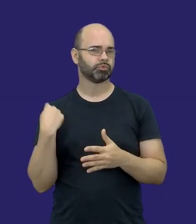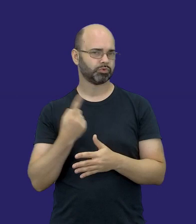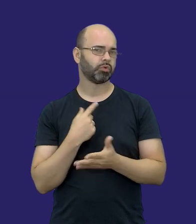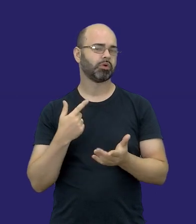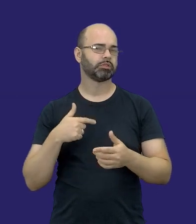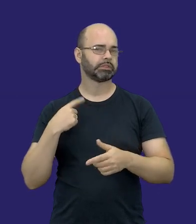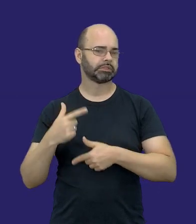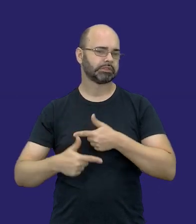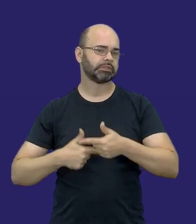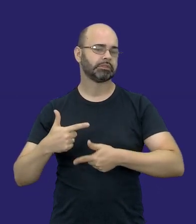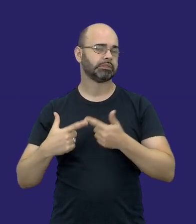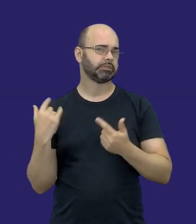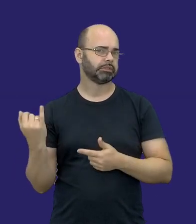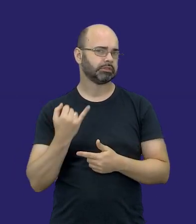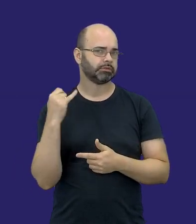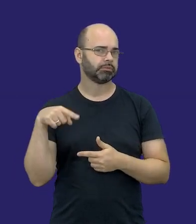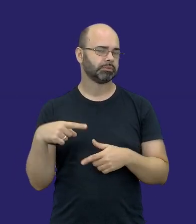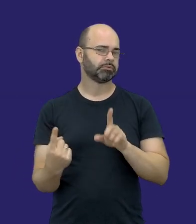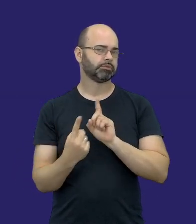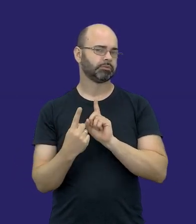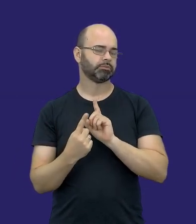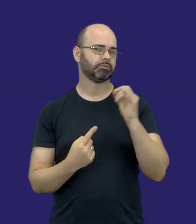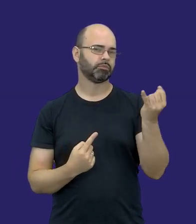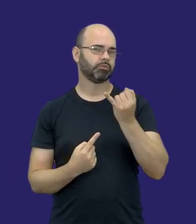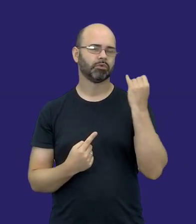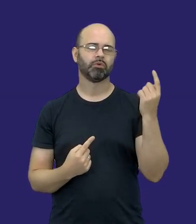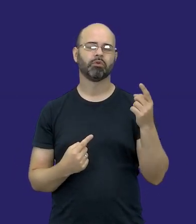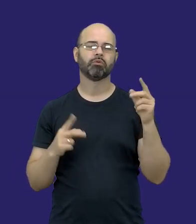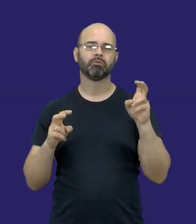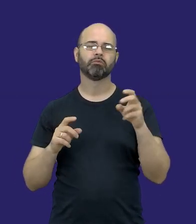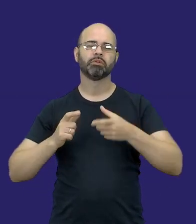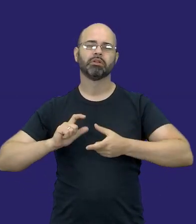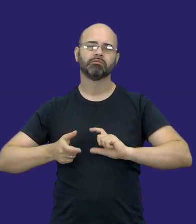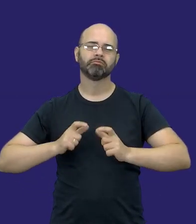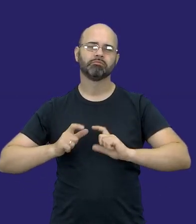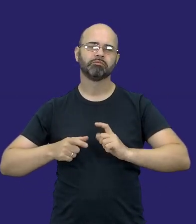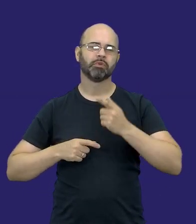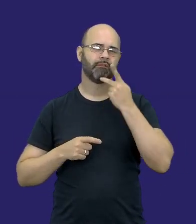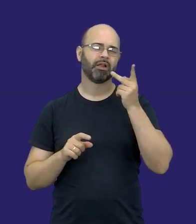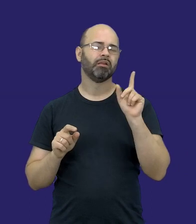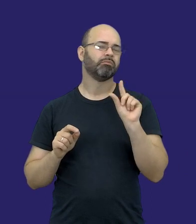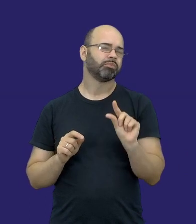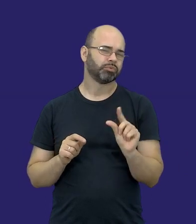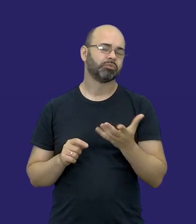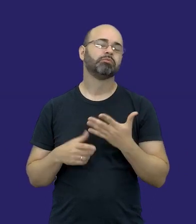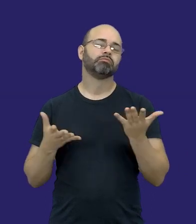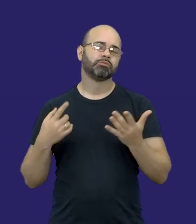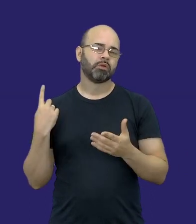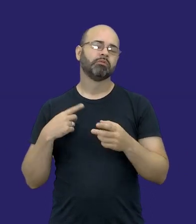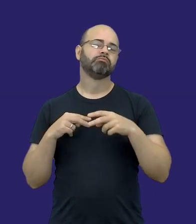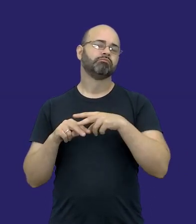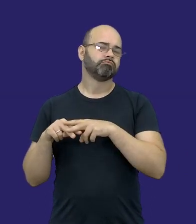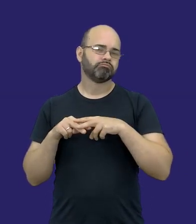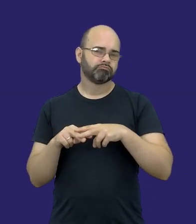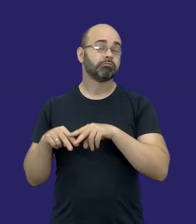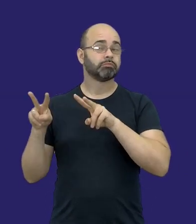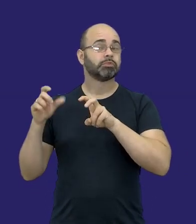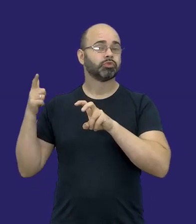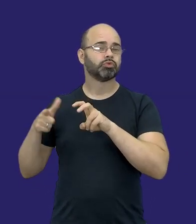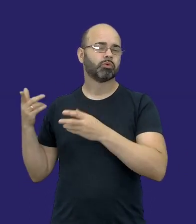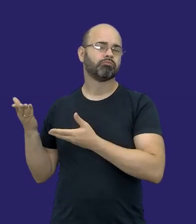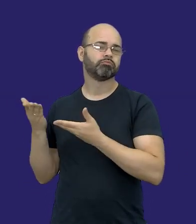essa formação, né? A gente tratou pouco sobre a geometria e a gente está trazendo novamente esse assunto